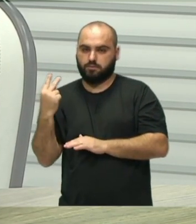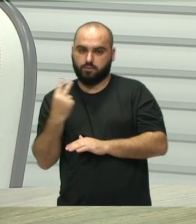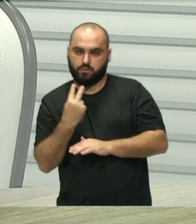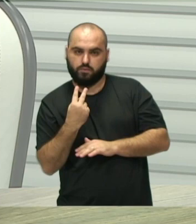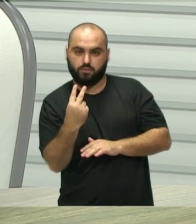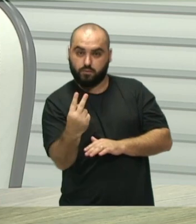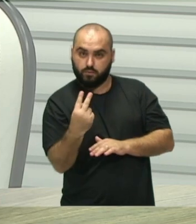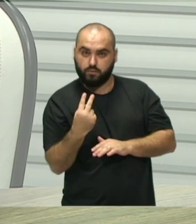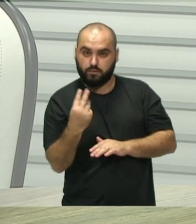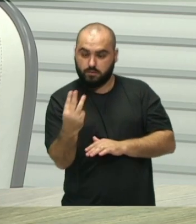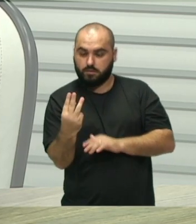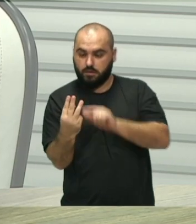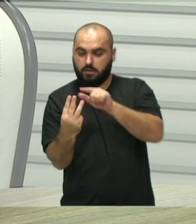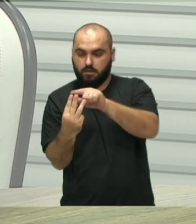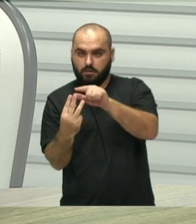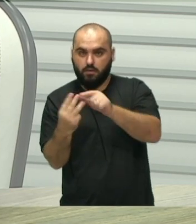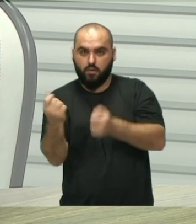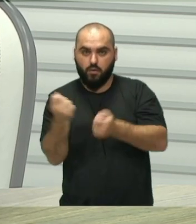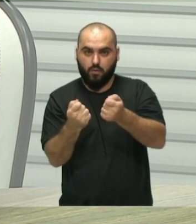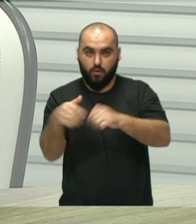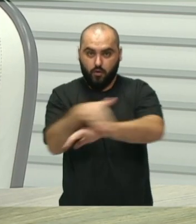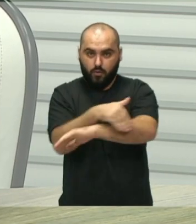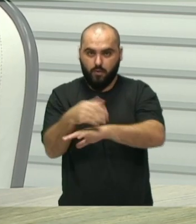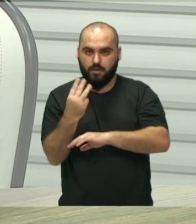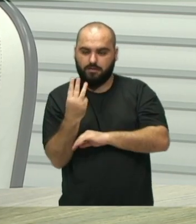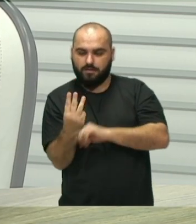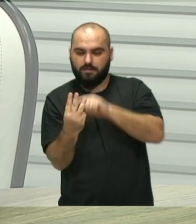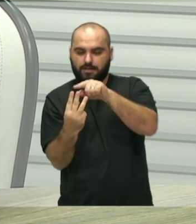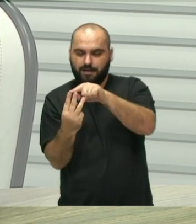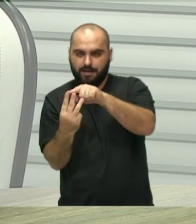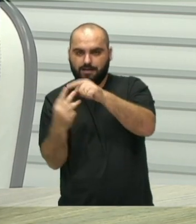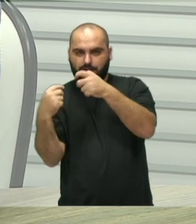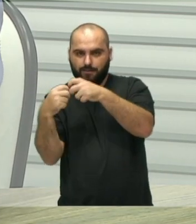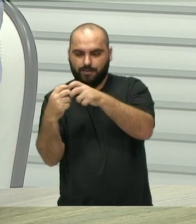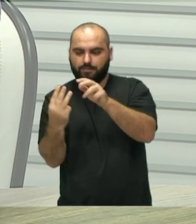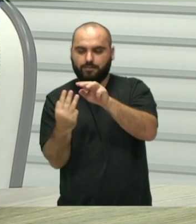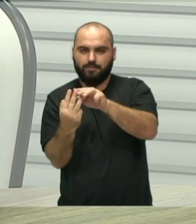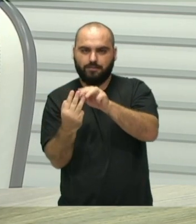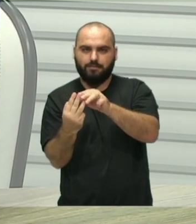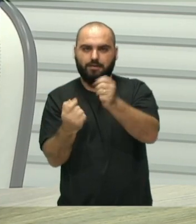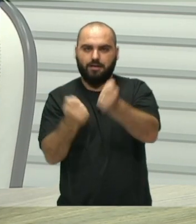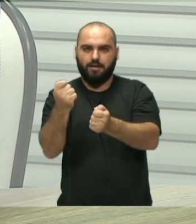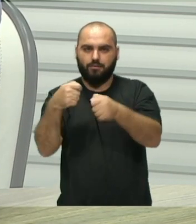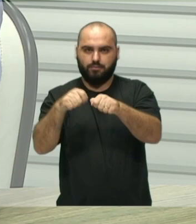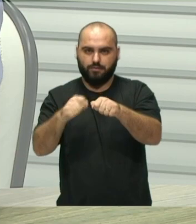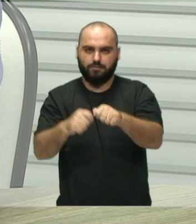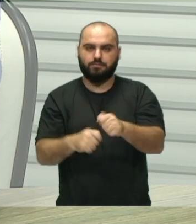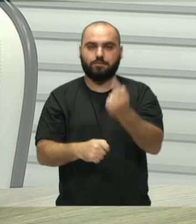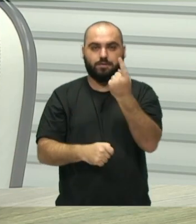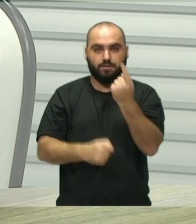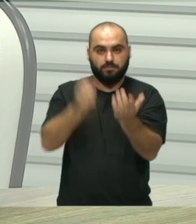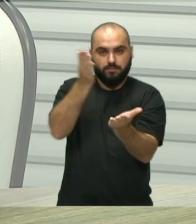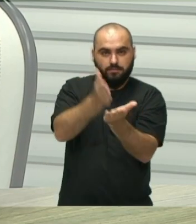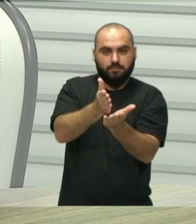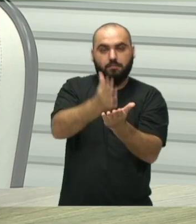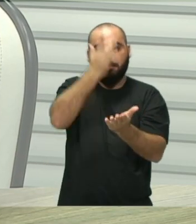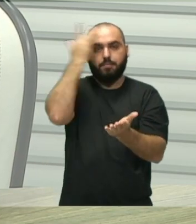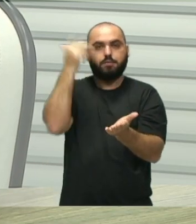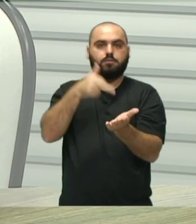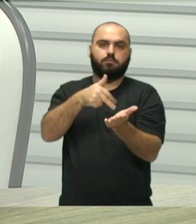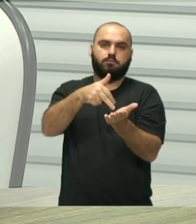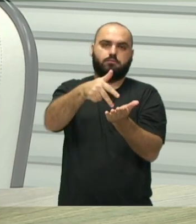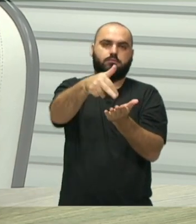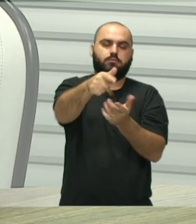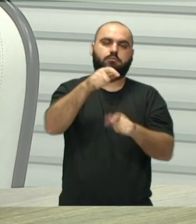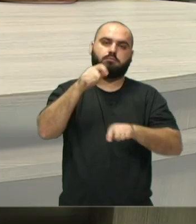uma exclusiva para o BRT, 2 faixas para veículos, e uma célula central onde a gente vai ter a travessia de pedestres